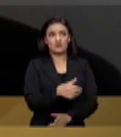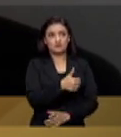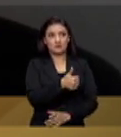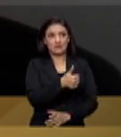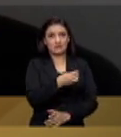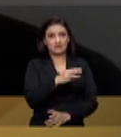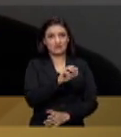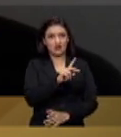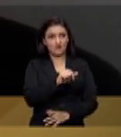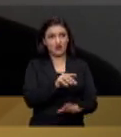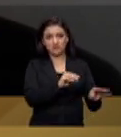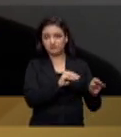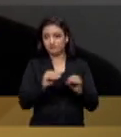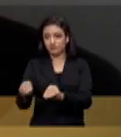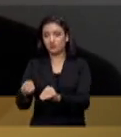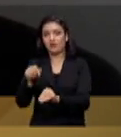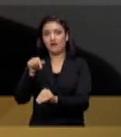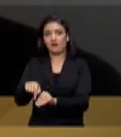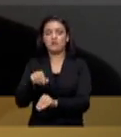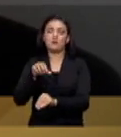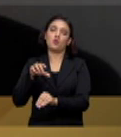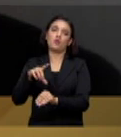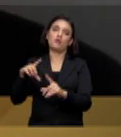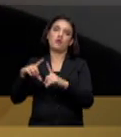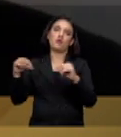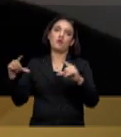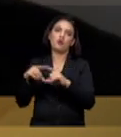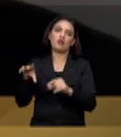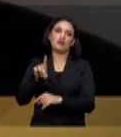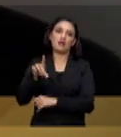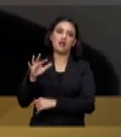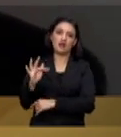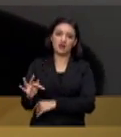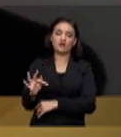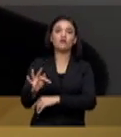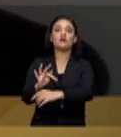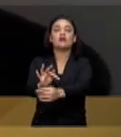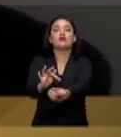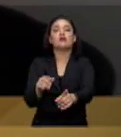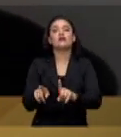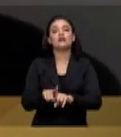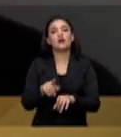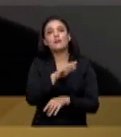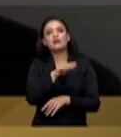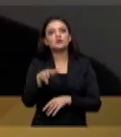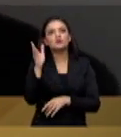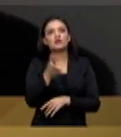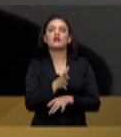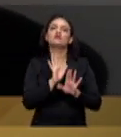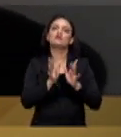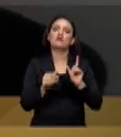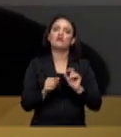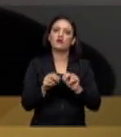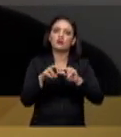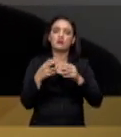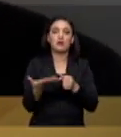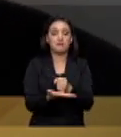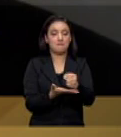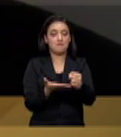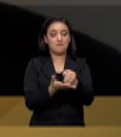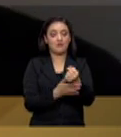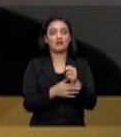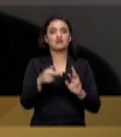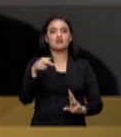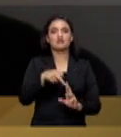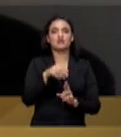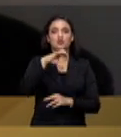Distrito Federal e considerada a extensão das nulidades ora reconhecidas com fundamento no inciso 9º do